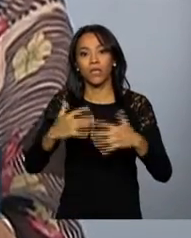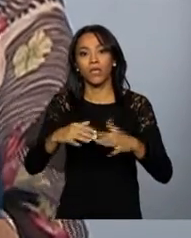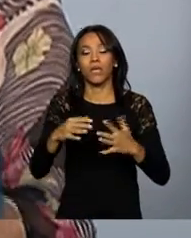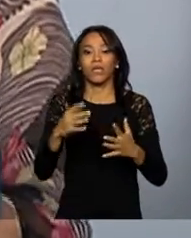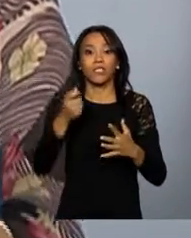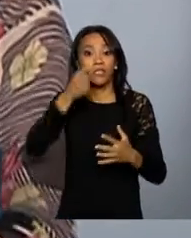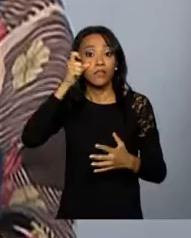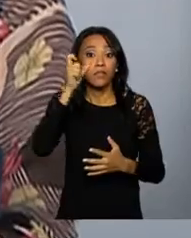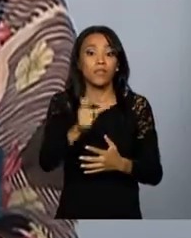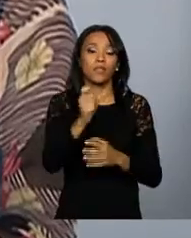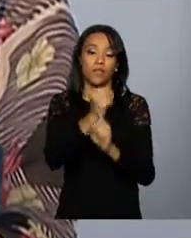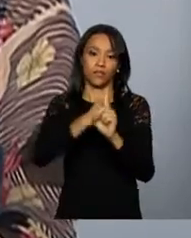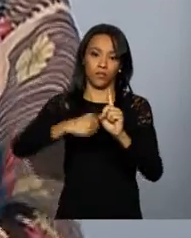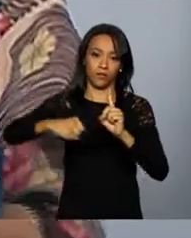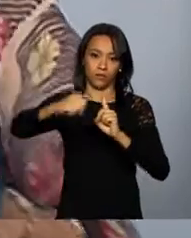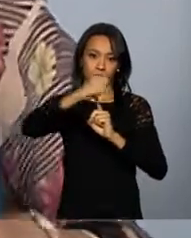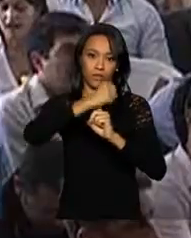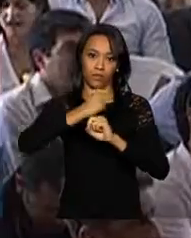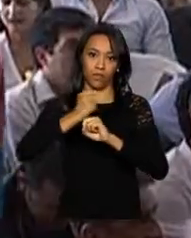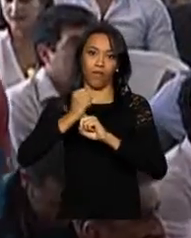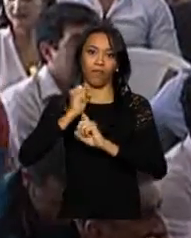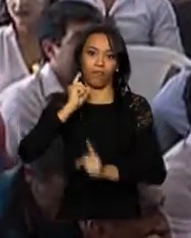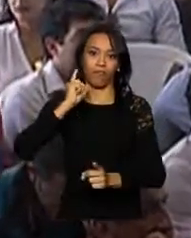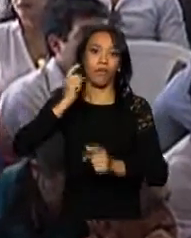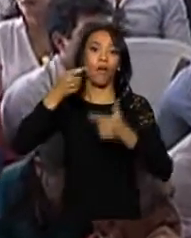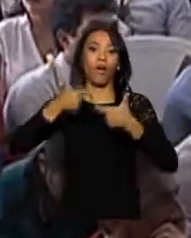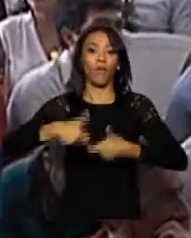social da América Latina.